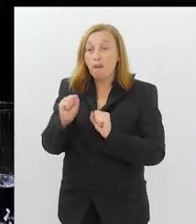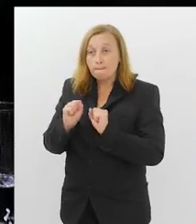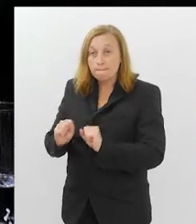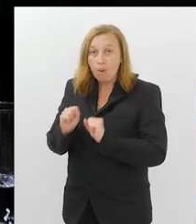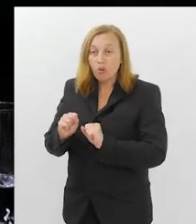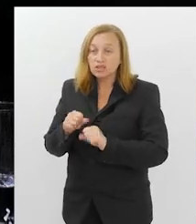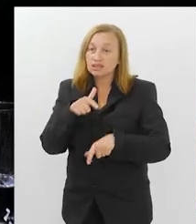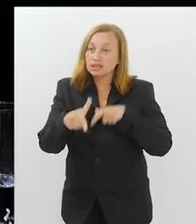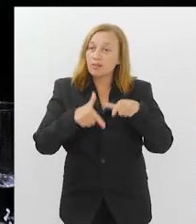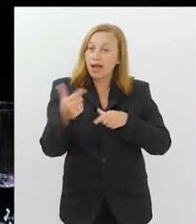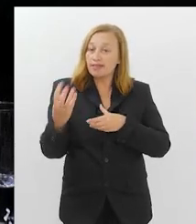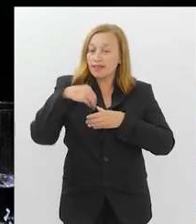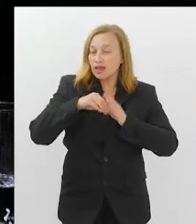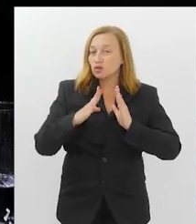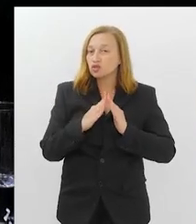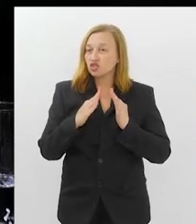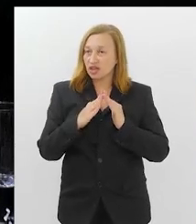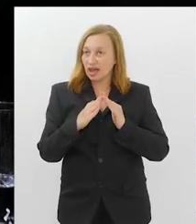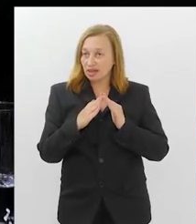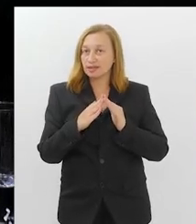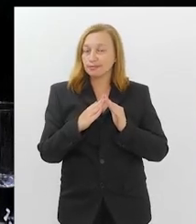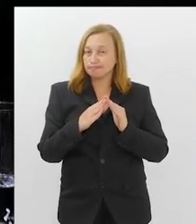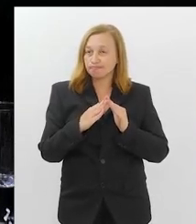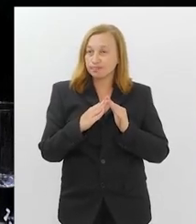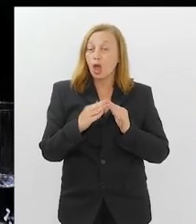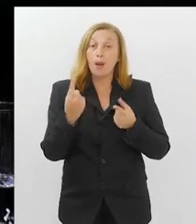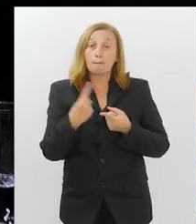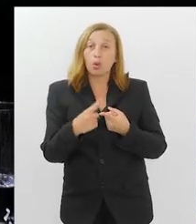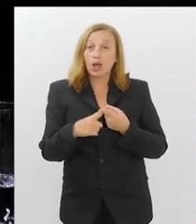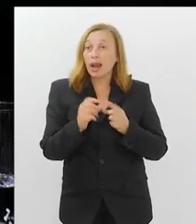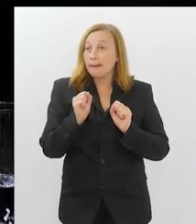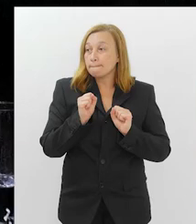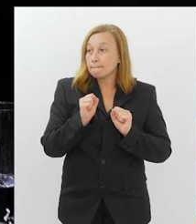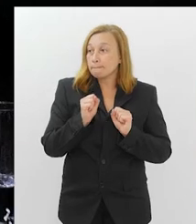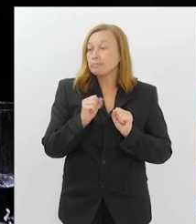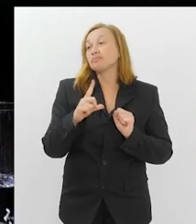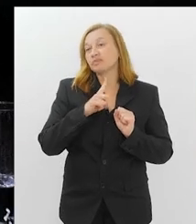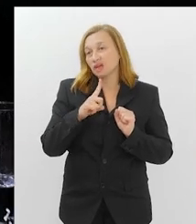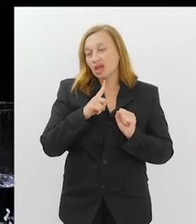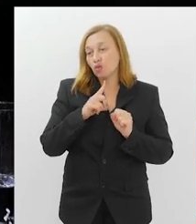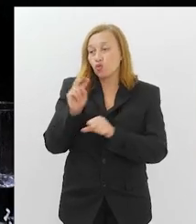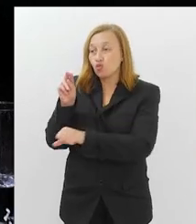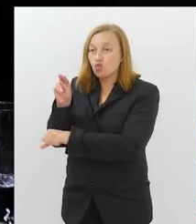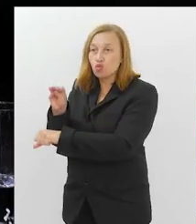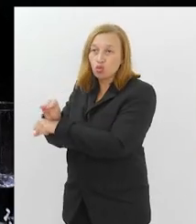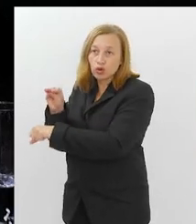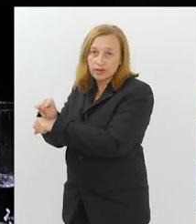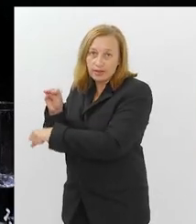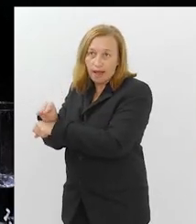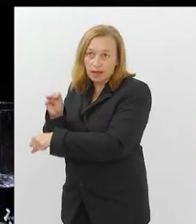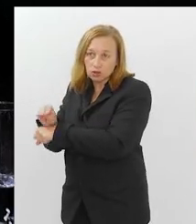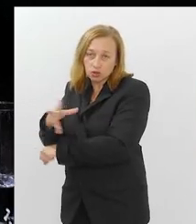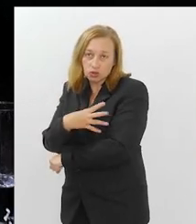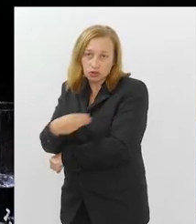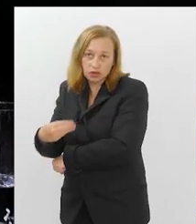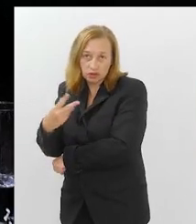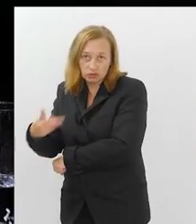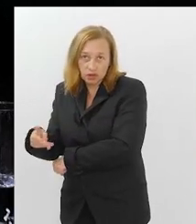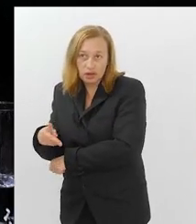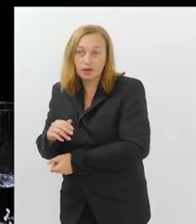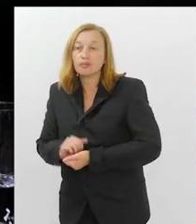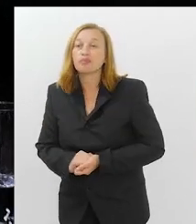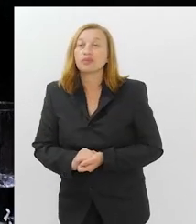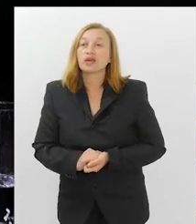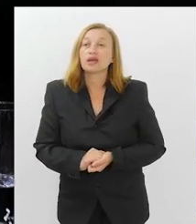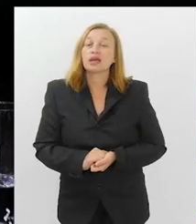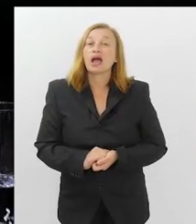possa trabalhar dentro do seu próprio espaço, que é o lar, porque ela tem a questão do cuidado, da linha de cuidado com seus